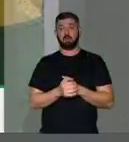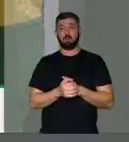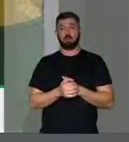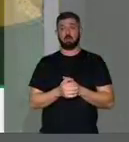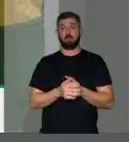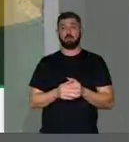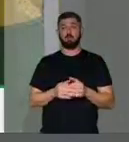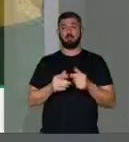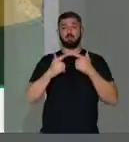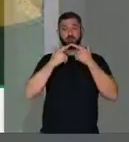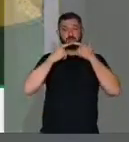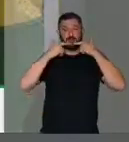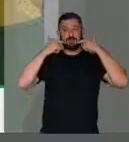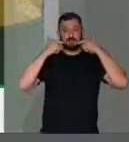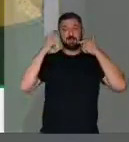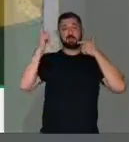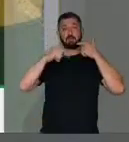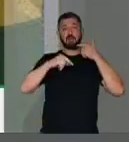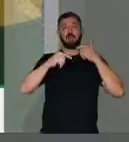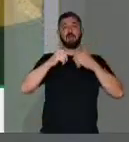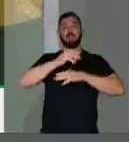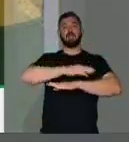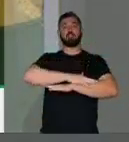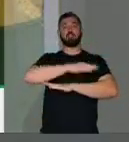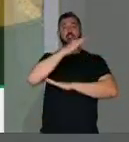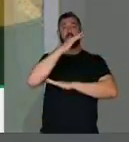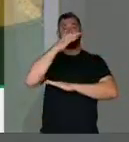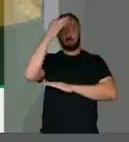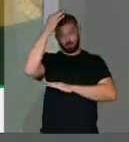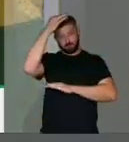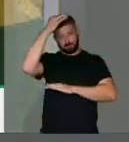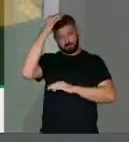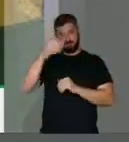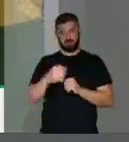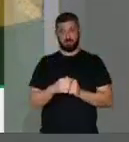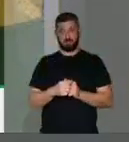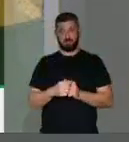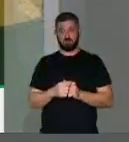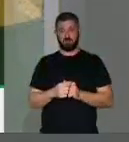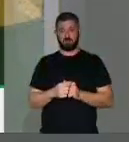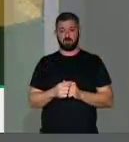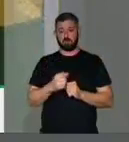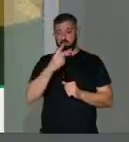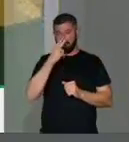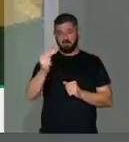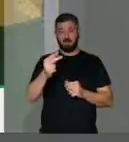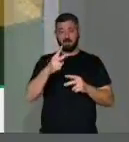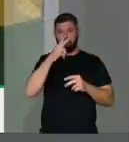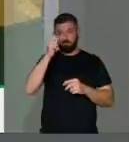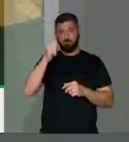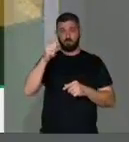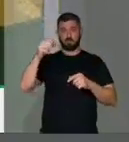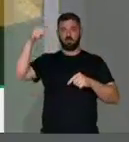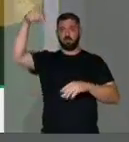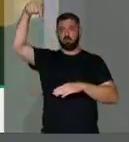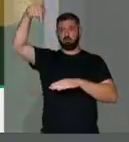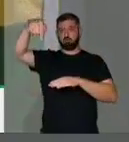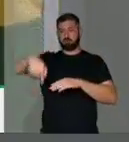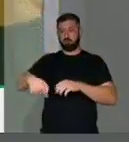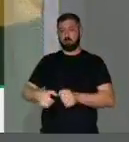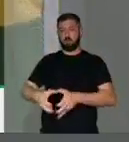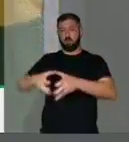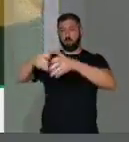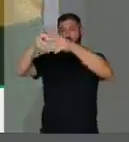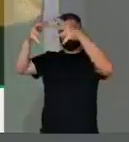sorriso é a janela do espírito batalhador. A força de duas bombas atômicas não